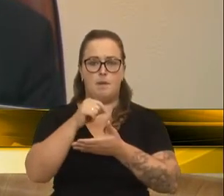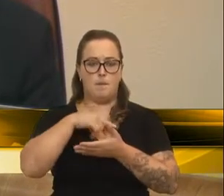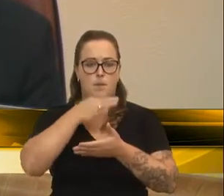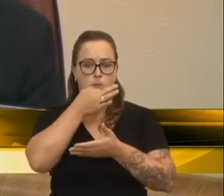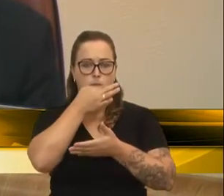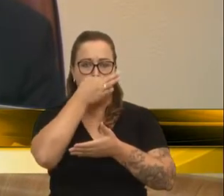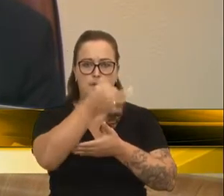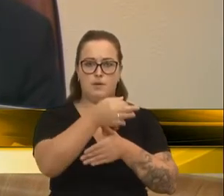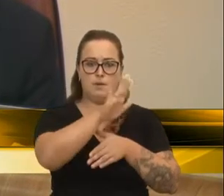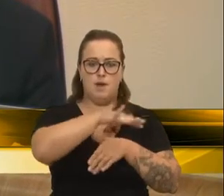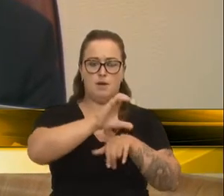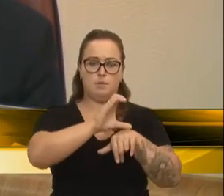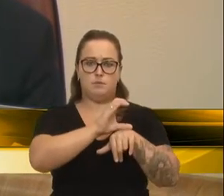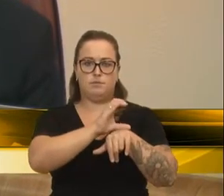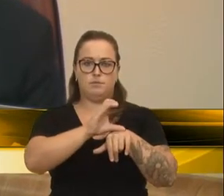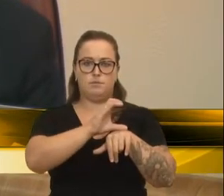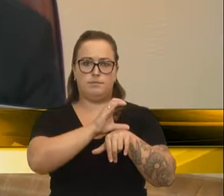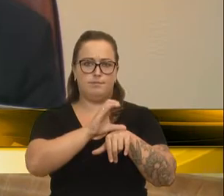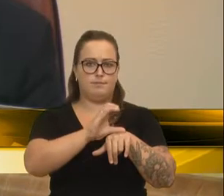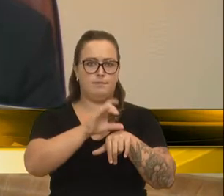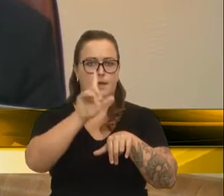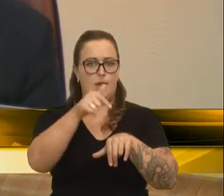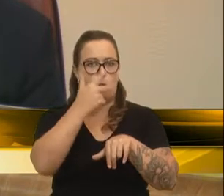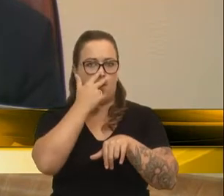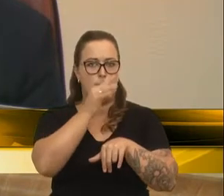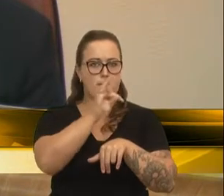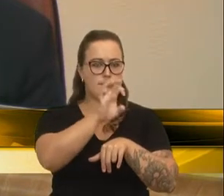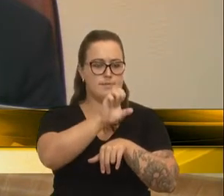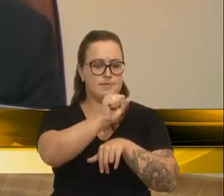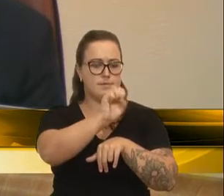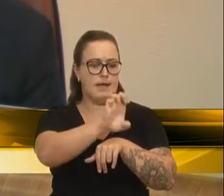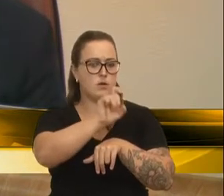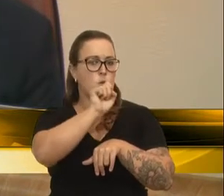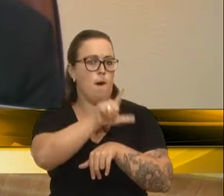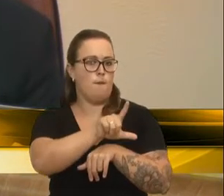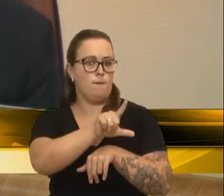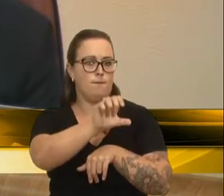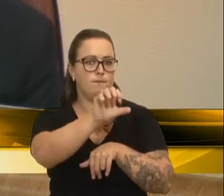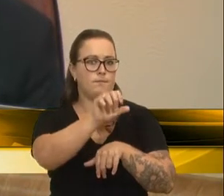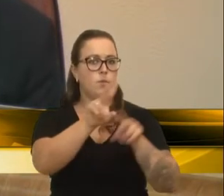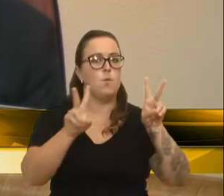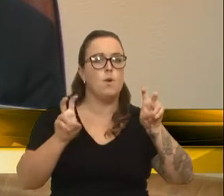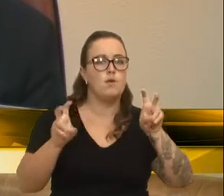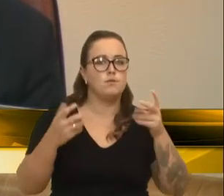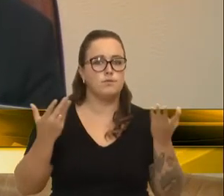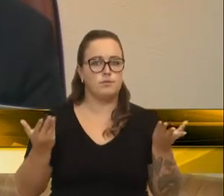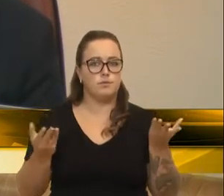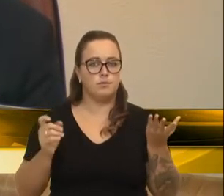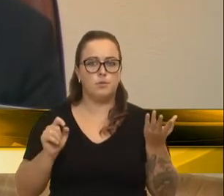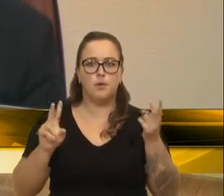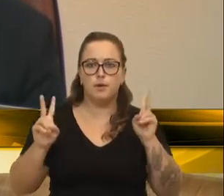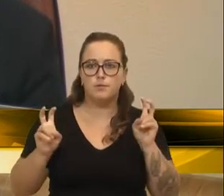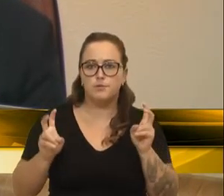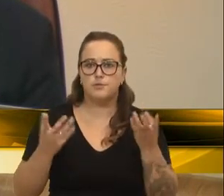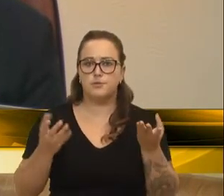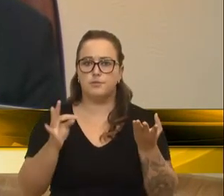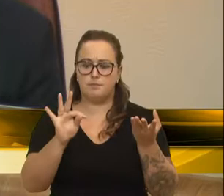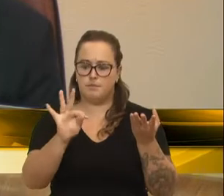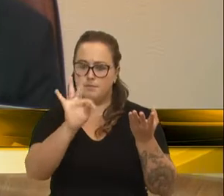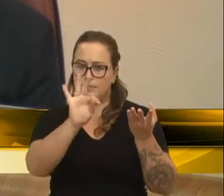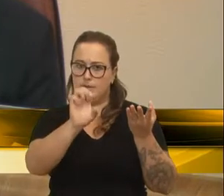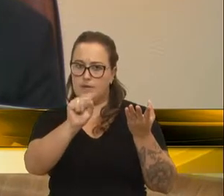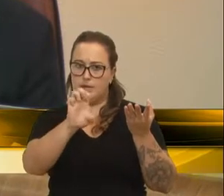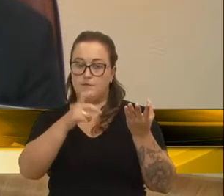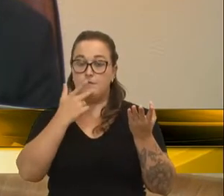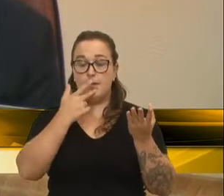vista constitucional, é uma tese. Qual é a tese do ponto de vista constitucional? É dizer que o